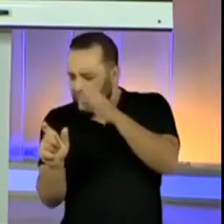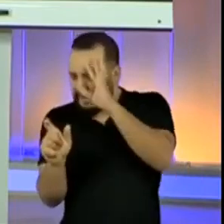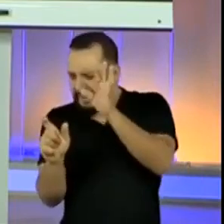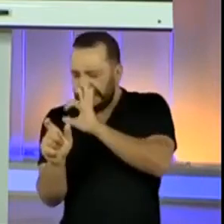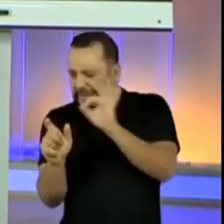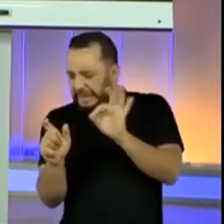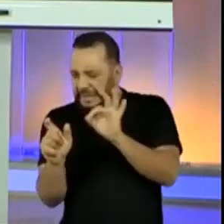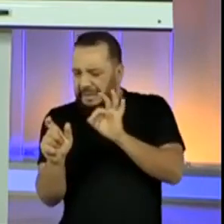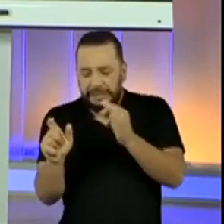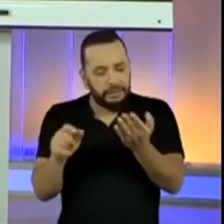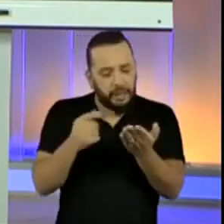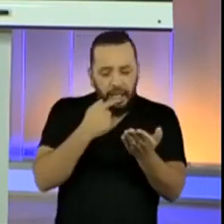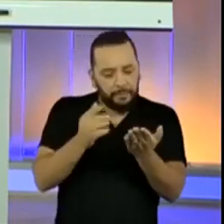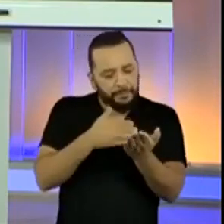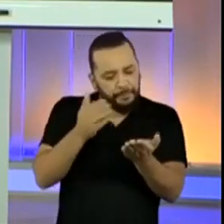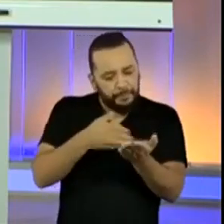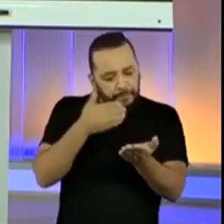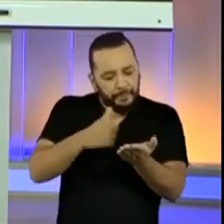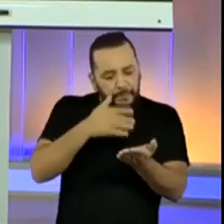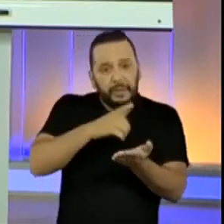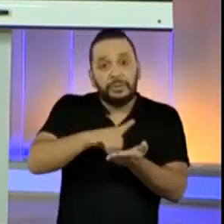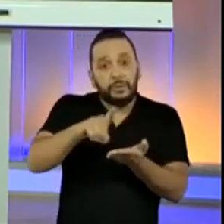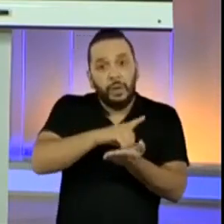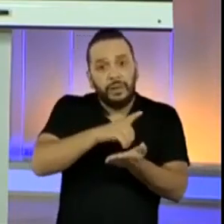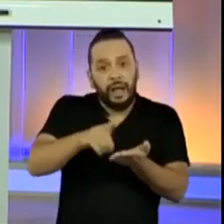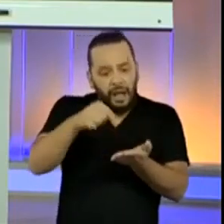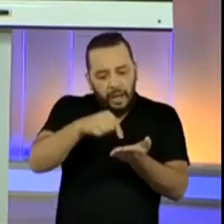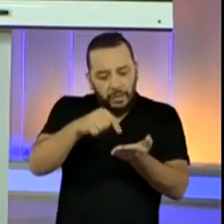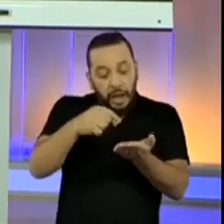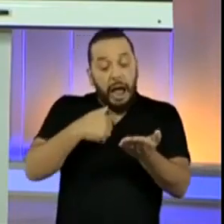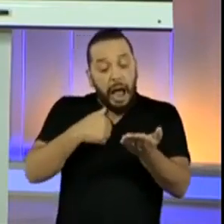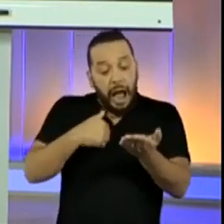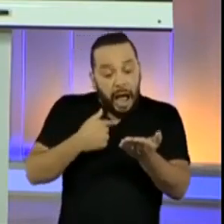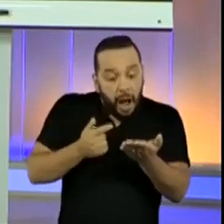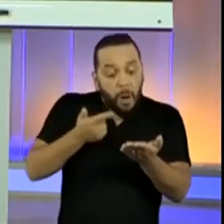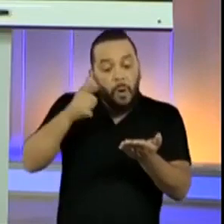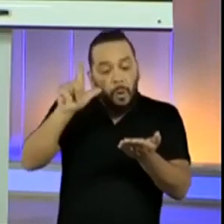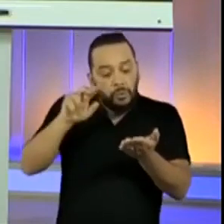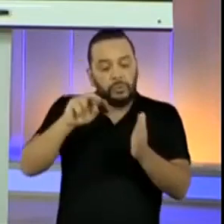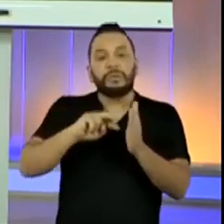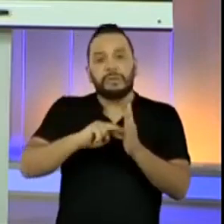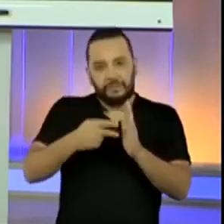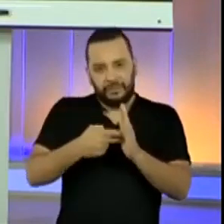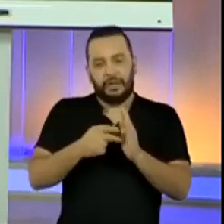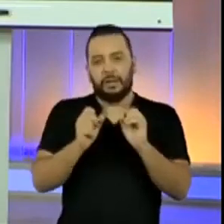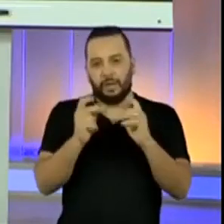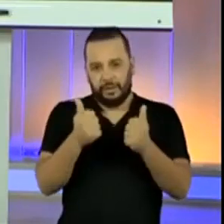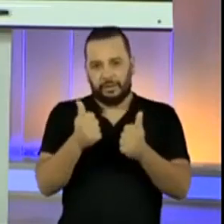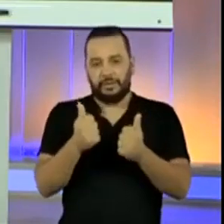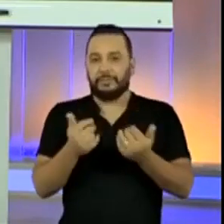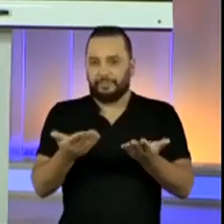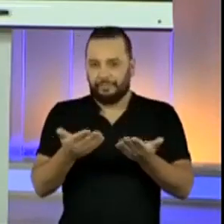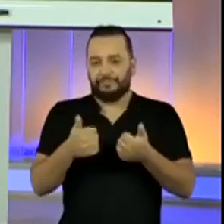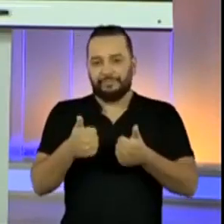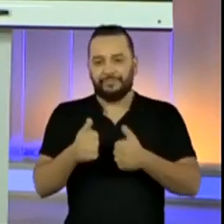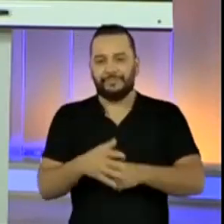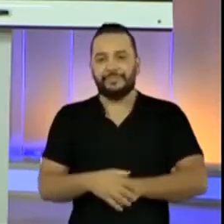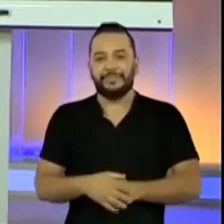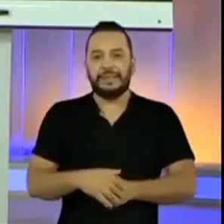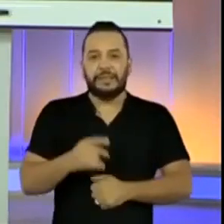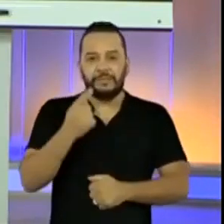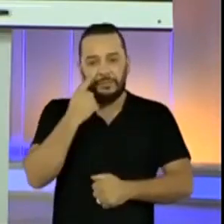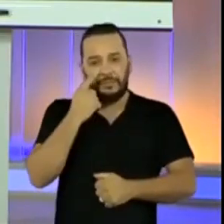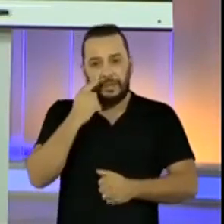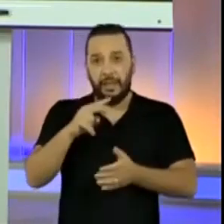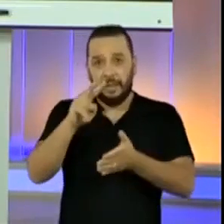repente, não está encaixando e você não sabe o que significa, colocar um sinônimo para ela, tá bom? Vamos lá? Acompanhe a